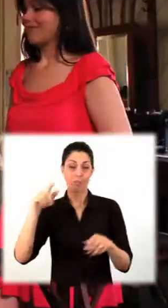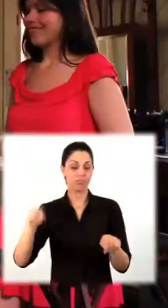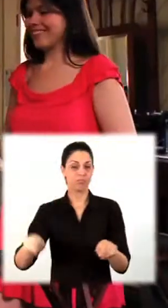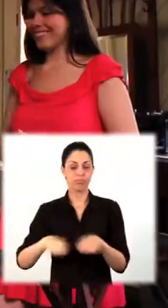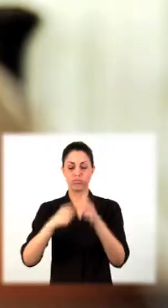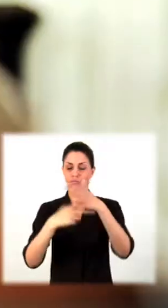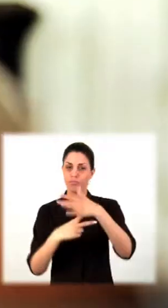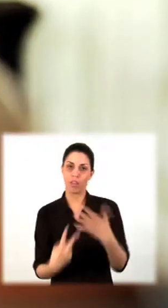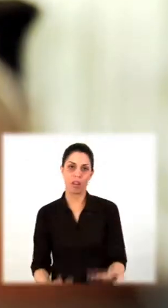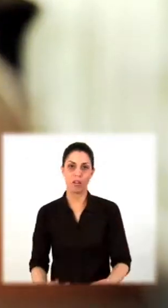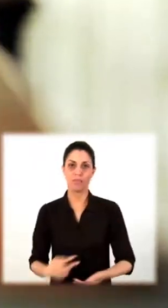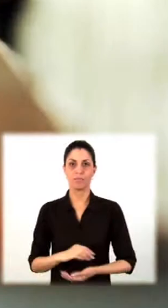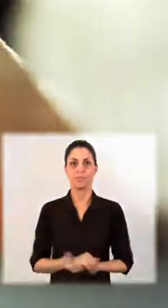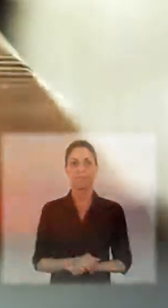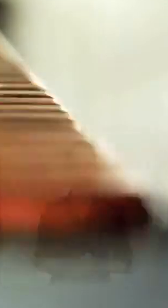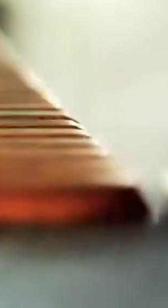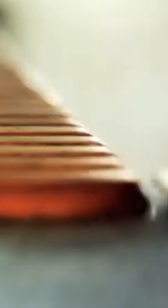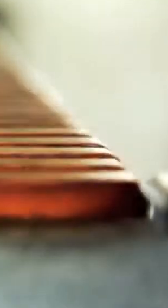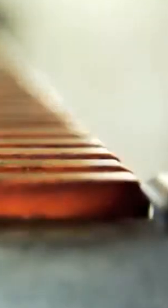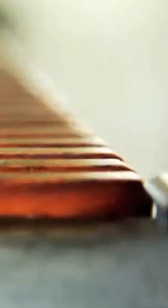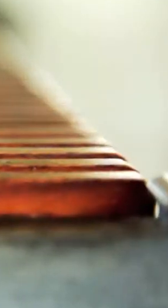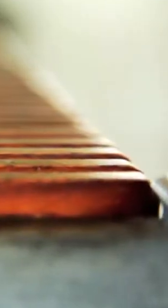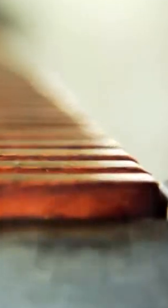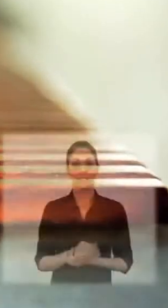caiu, menina.